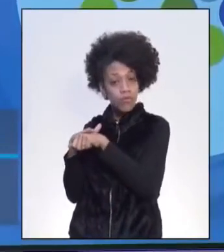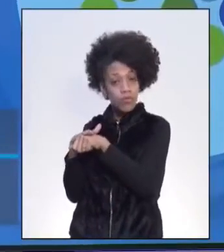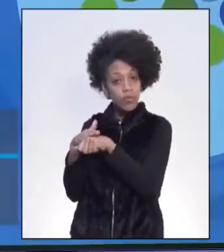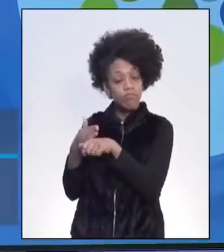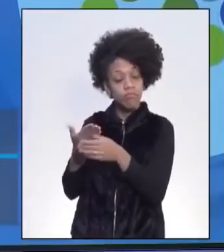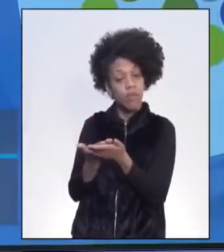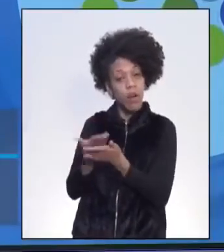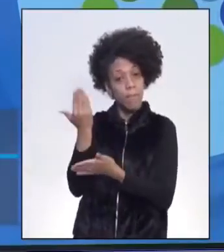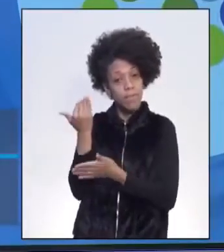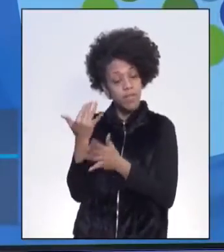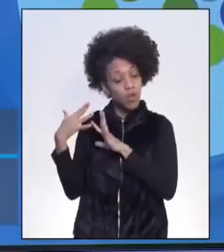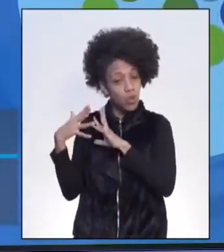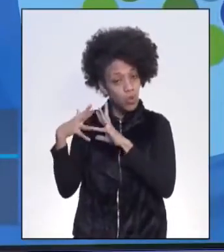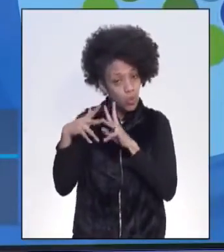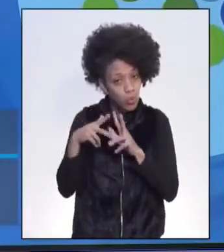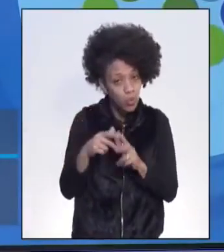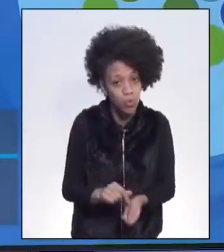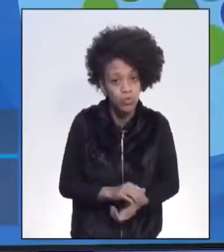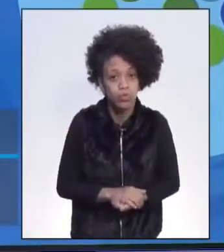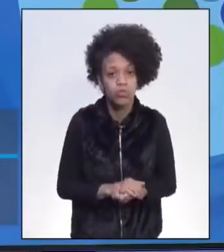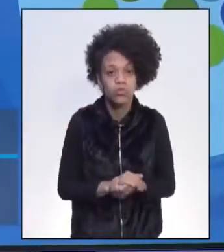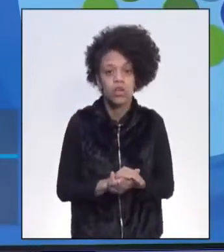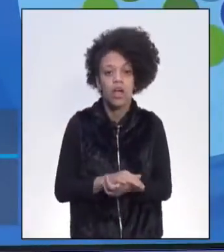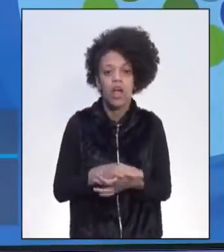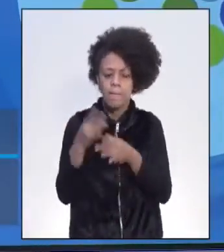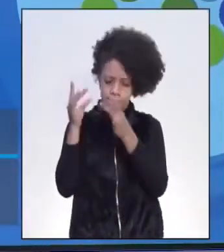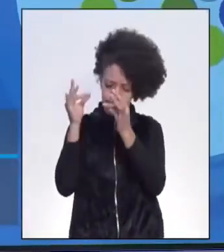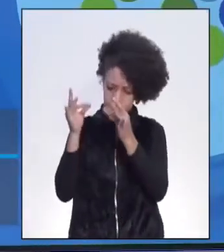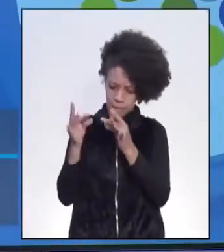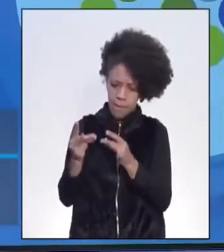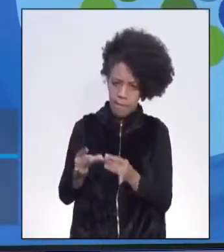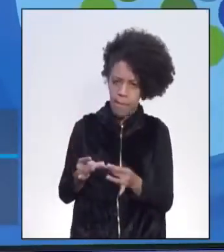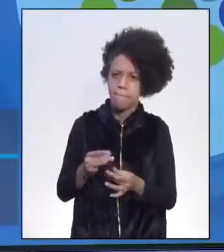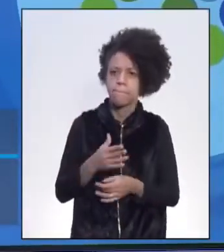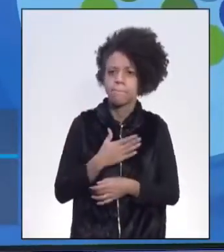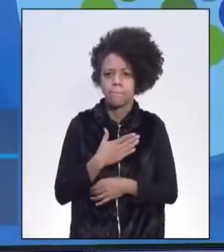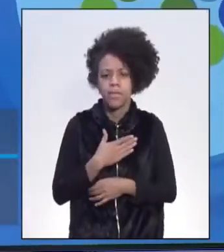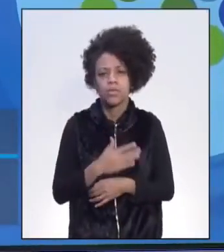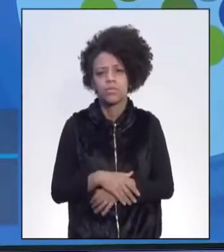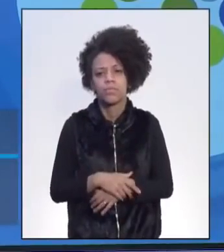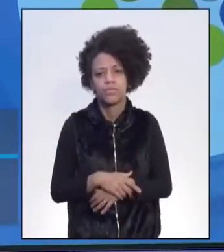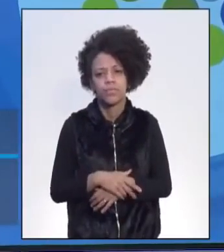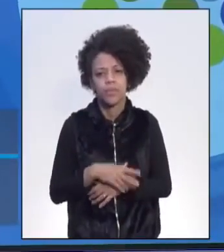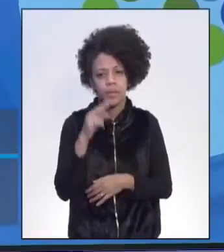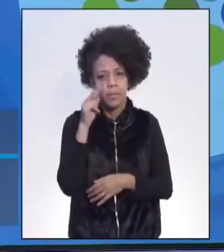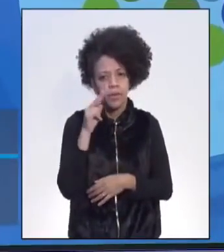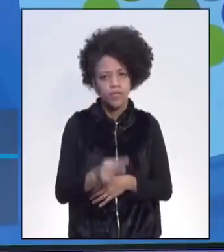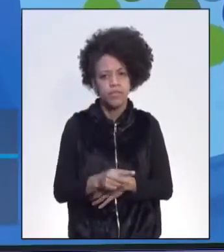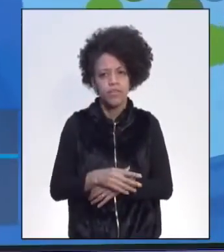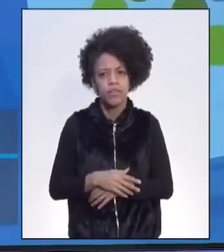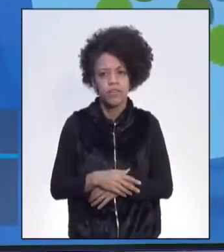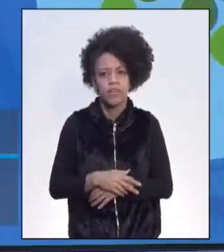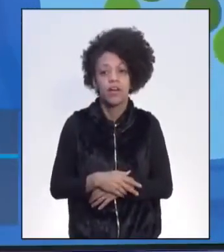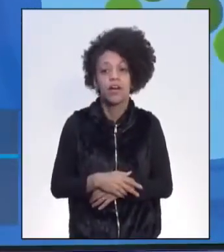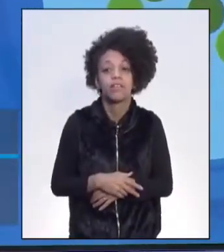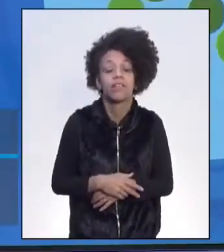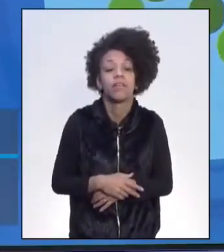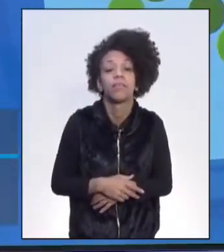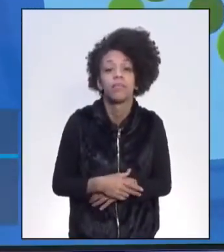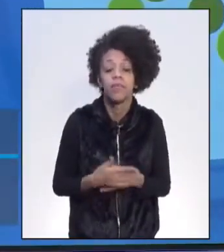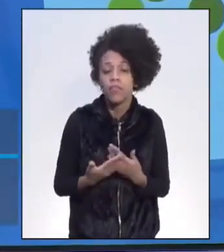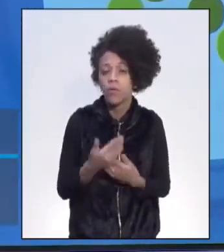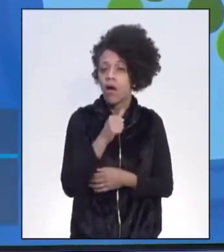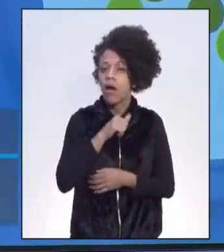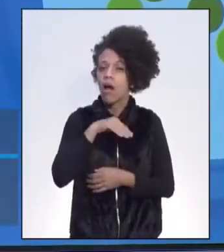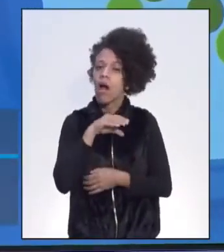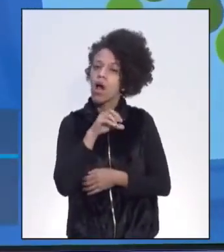passada todinho, tá? Eu tô com tudo marcadinho comigo lá para ver os acrósticos, que depois a gente vai ver se a gente